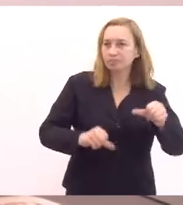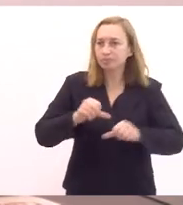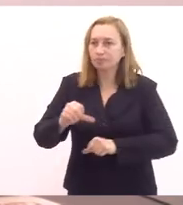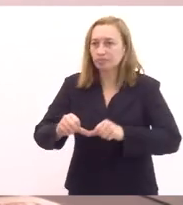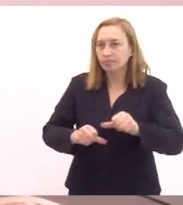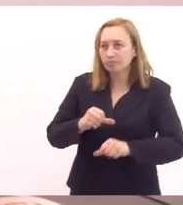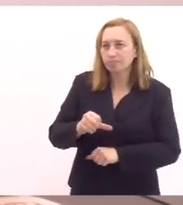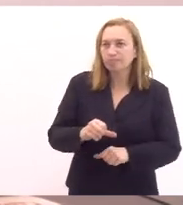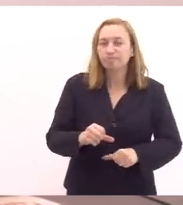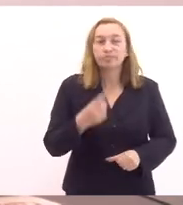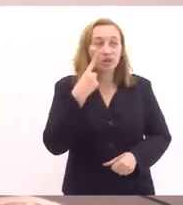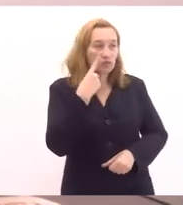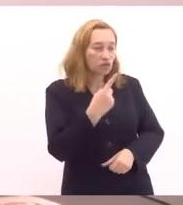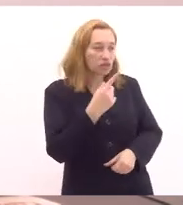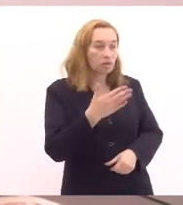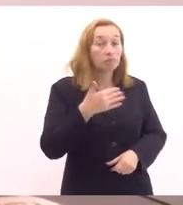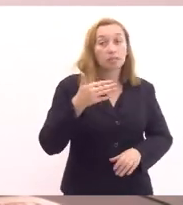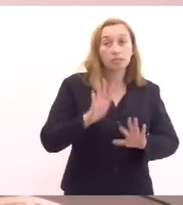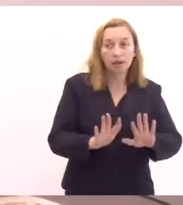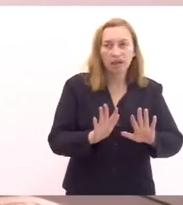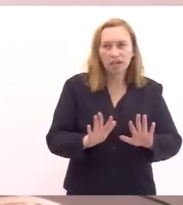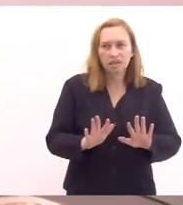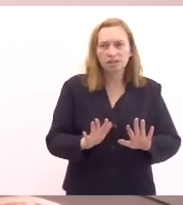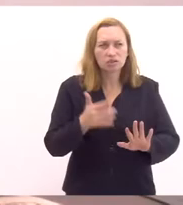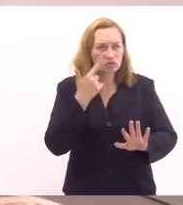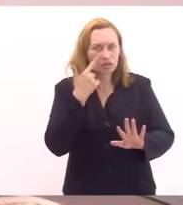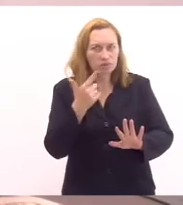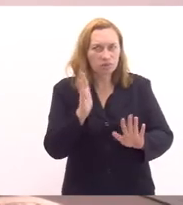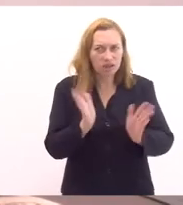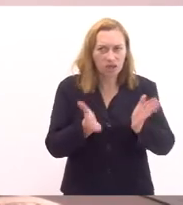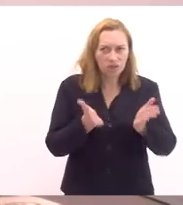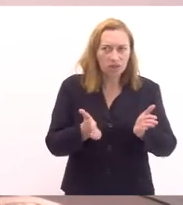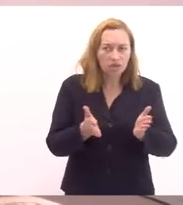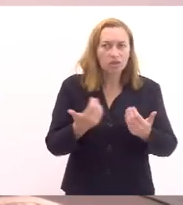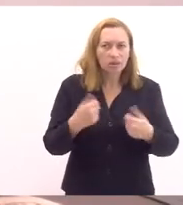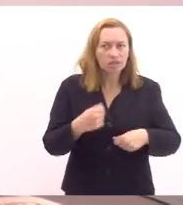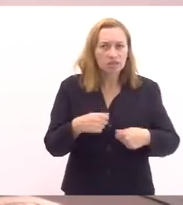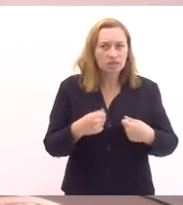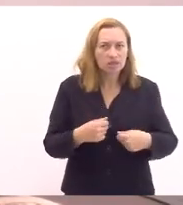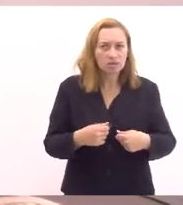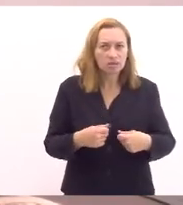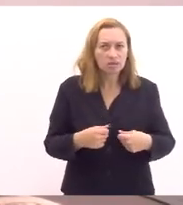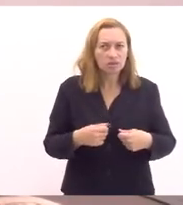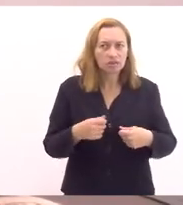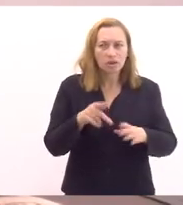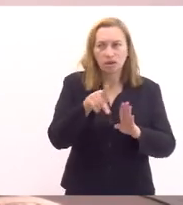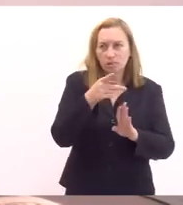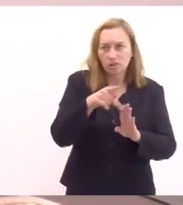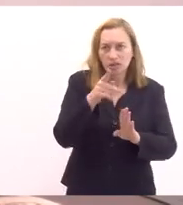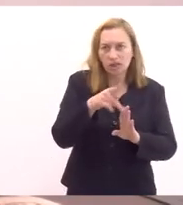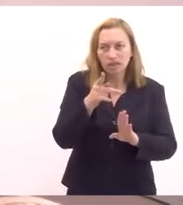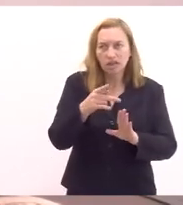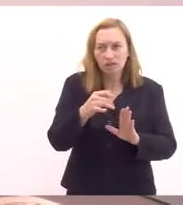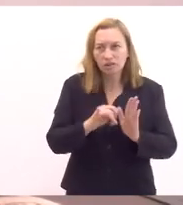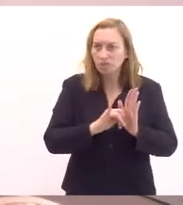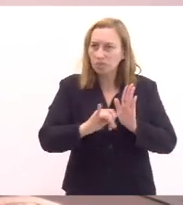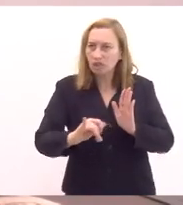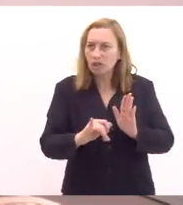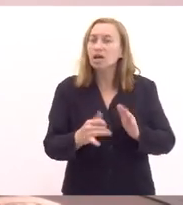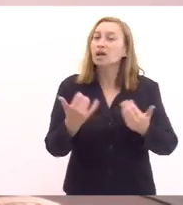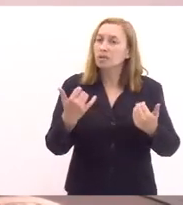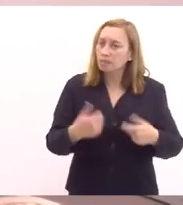que isso seja revisto mas atualmente a gente tem que postar existe essa portaria ela foi publicada